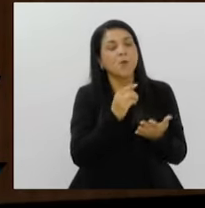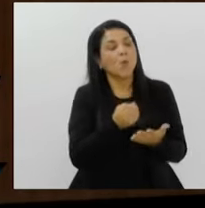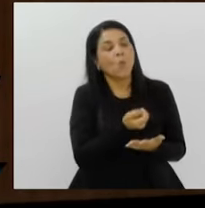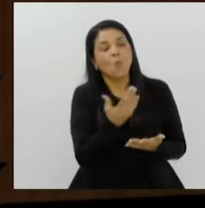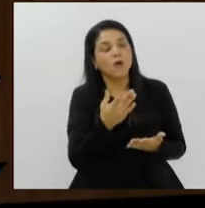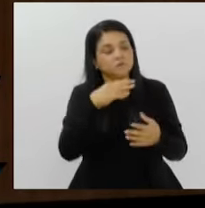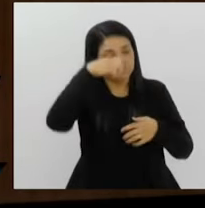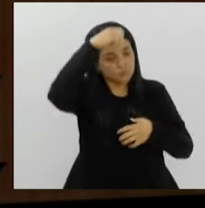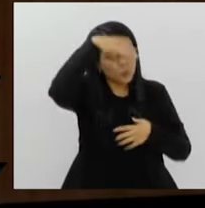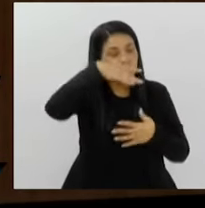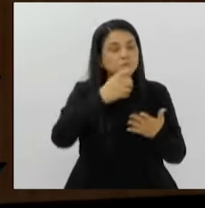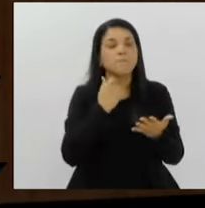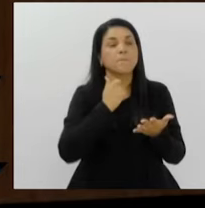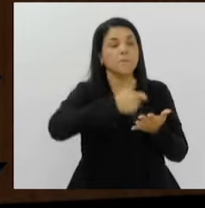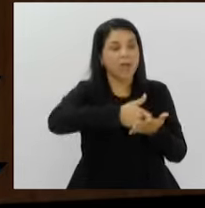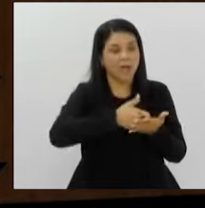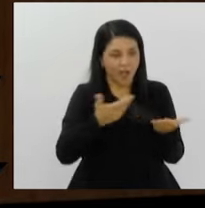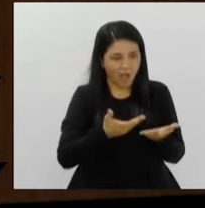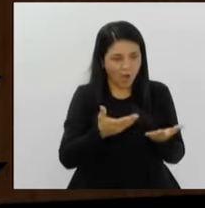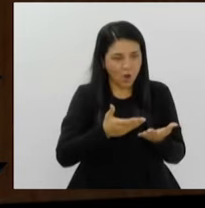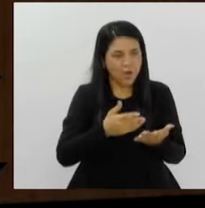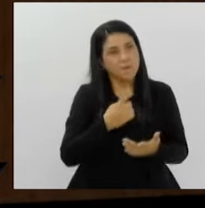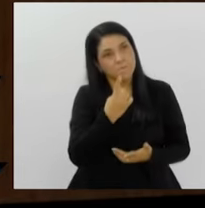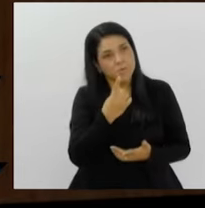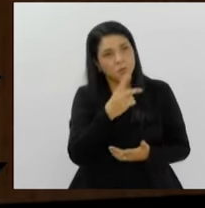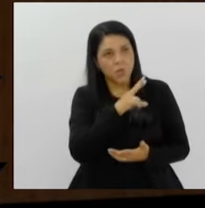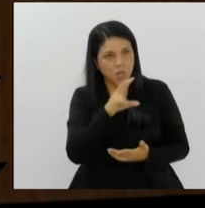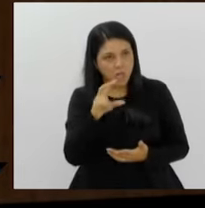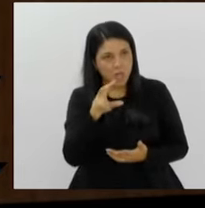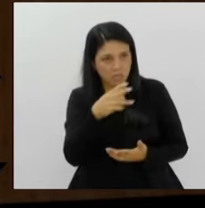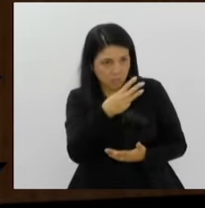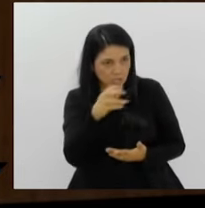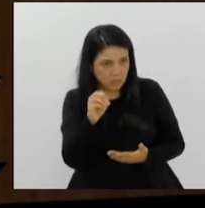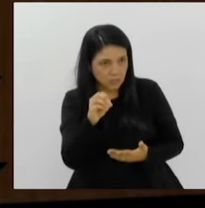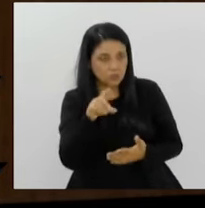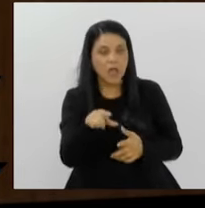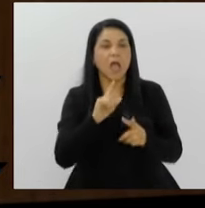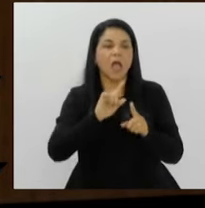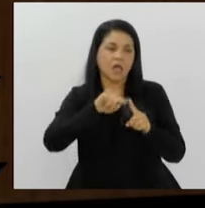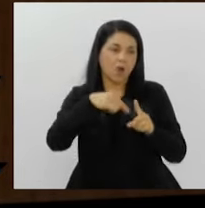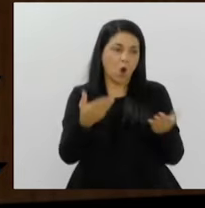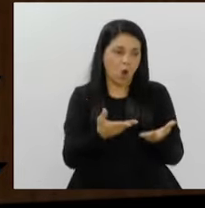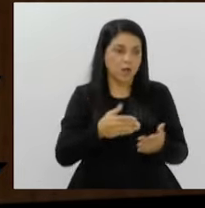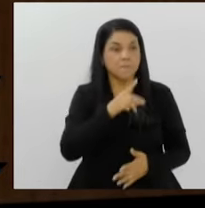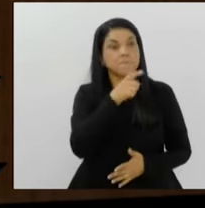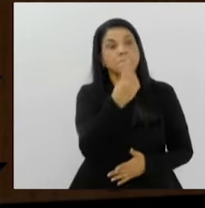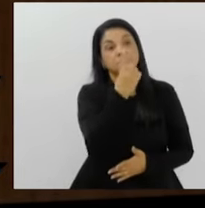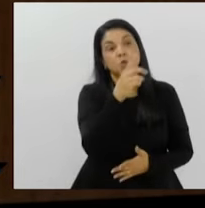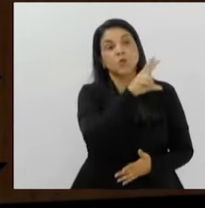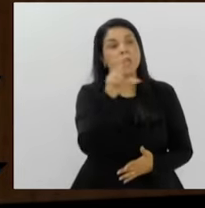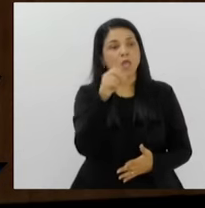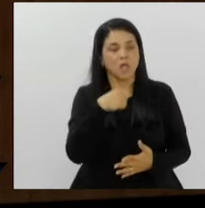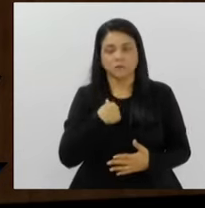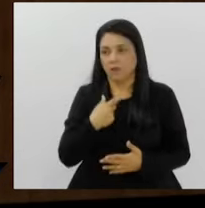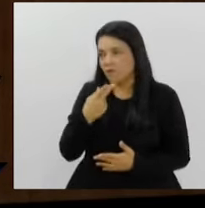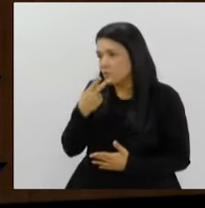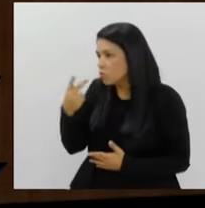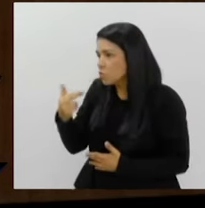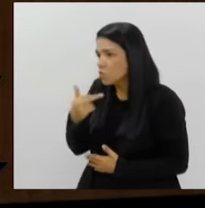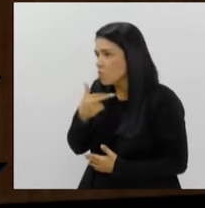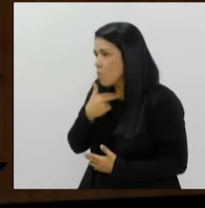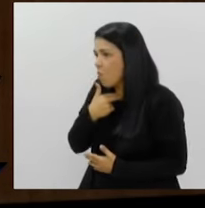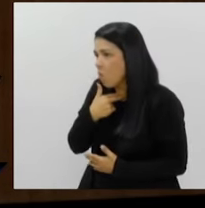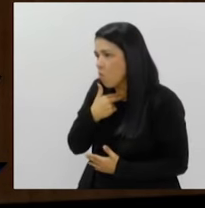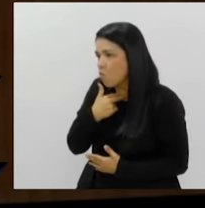de hoje, você vai passar a pagar 500. Aí o empresário fala, meu filho, eu não posso fazer isso por diversos